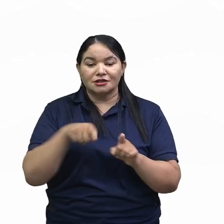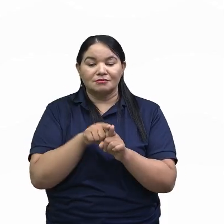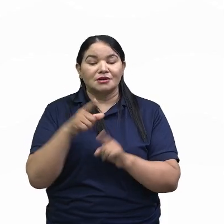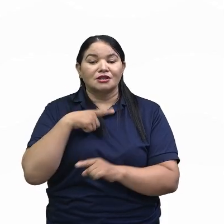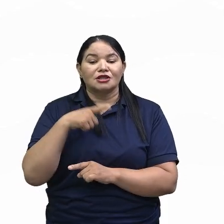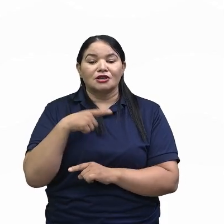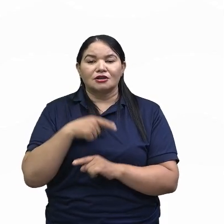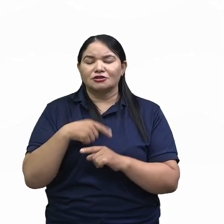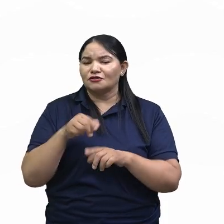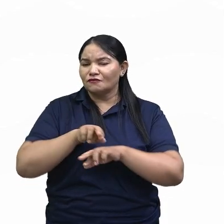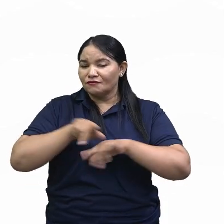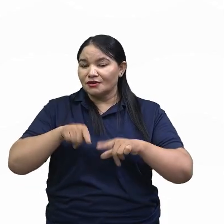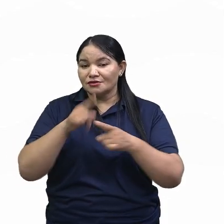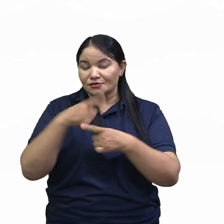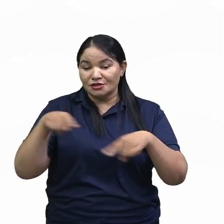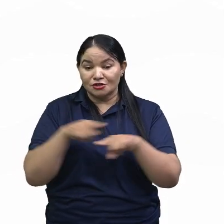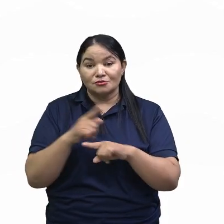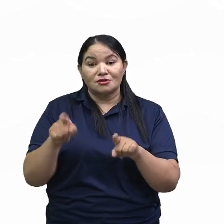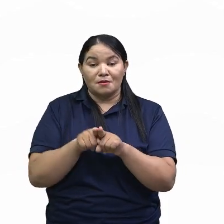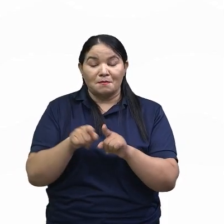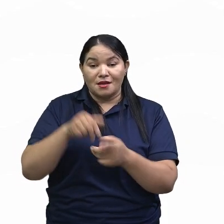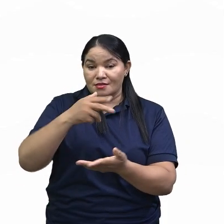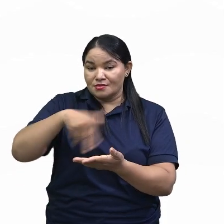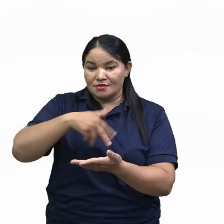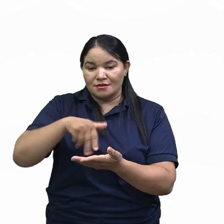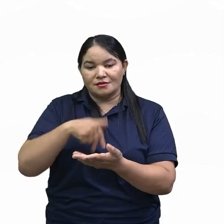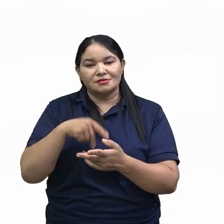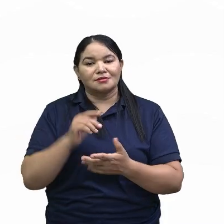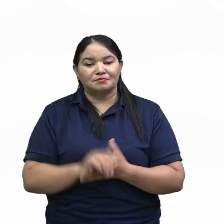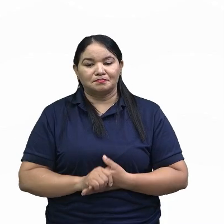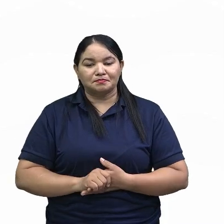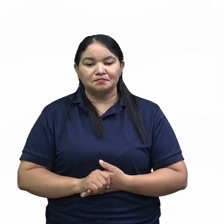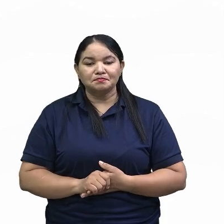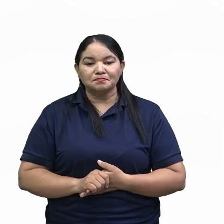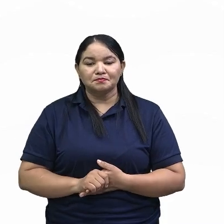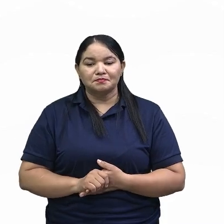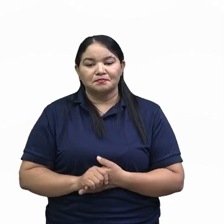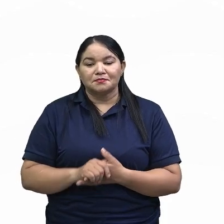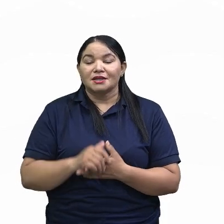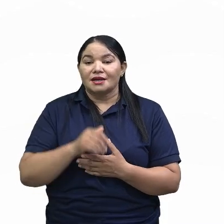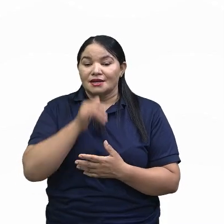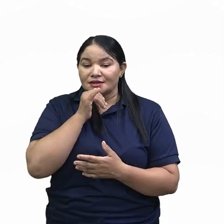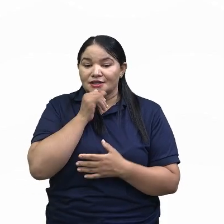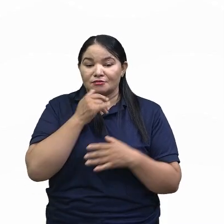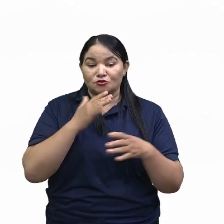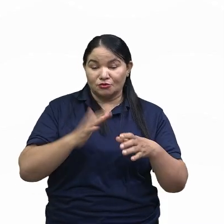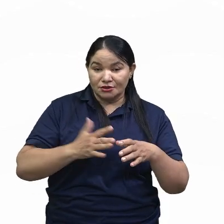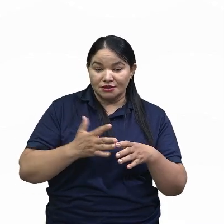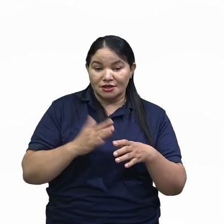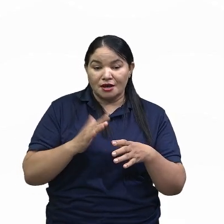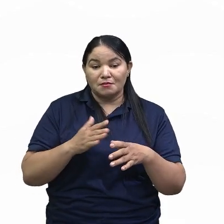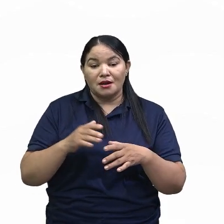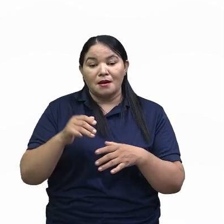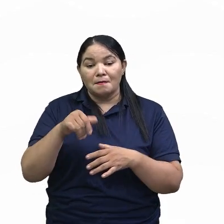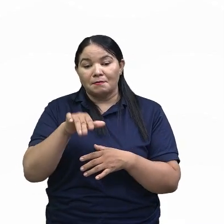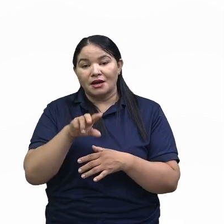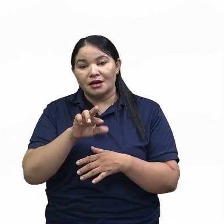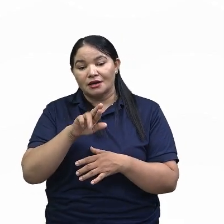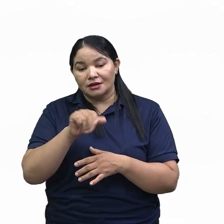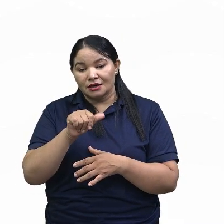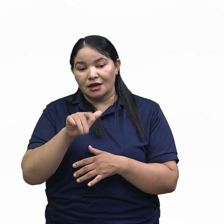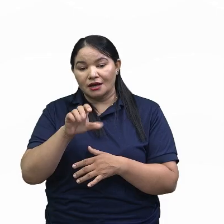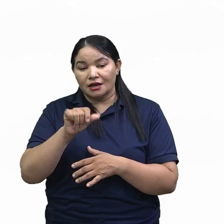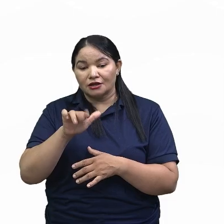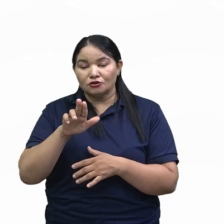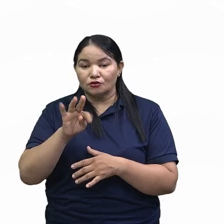temos ritmos e danças populares, como o samba, o maracatu, o forró e o